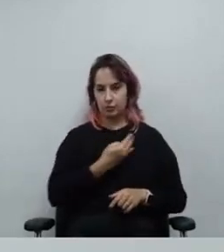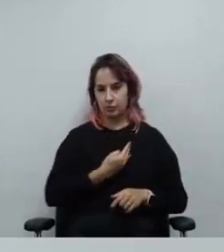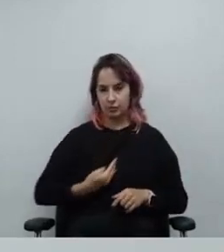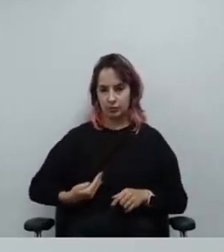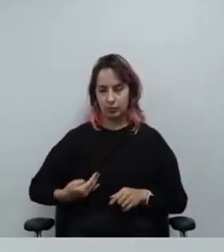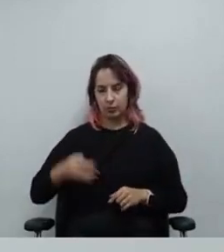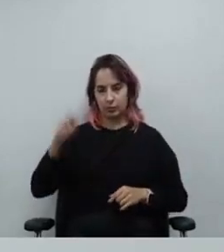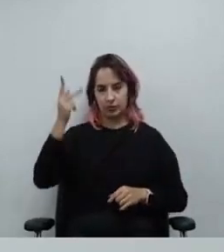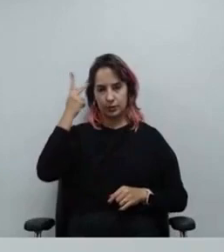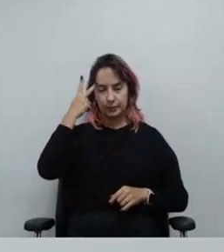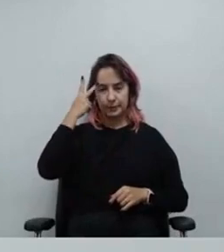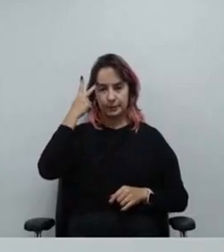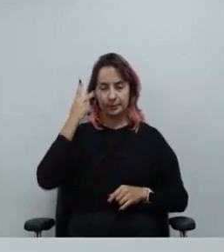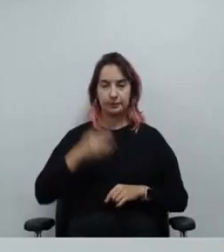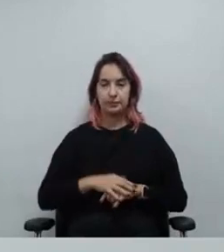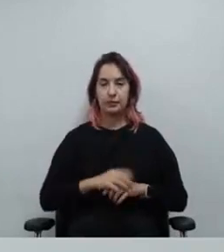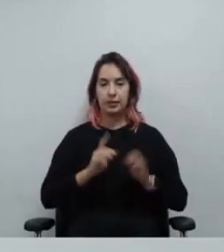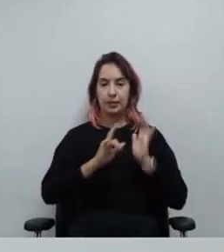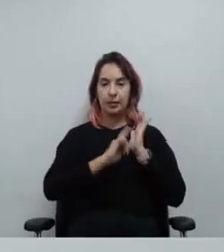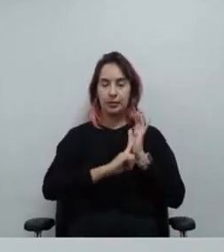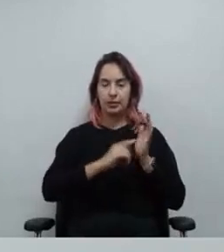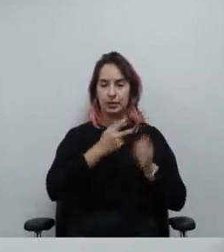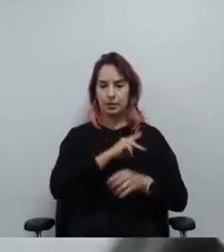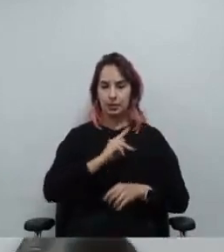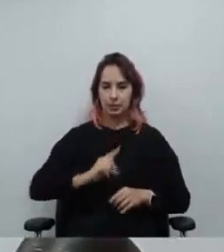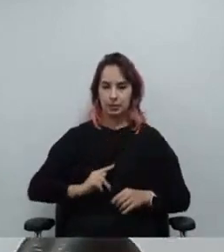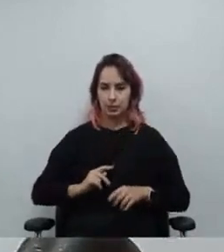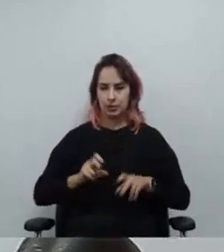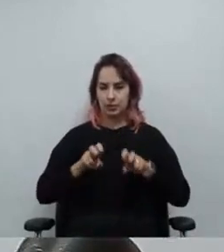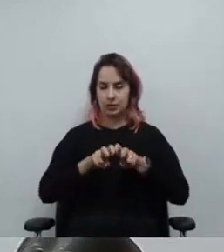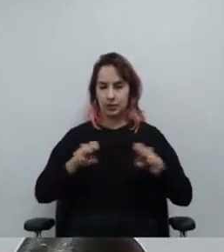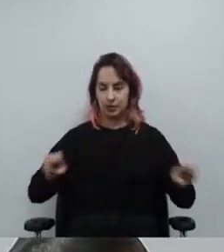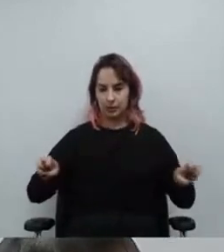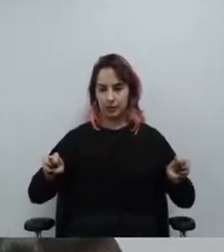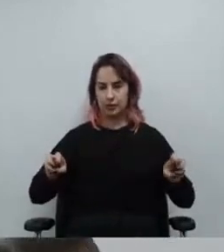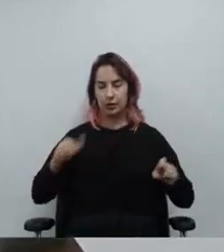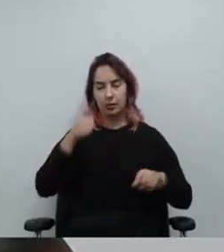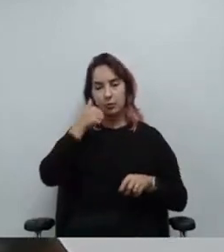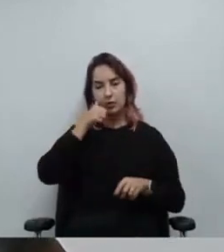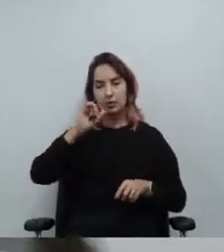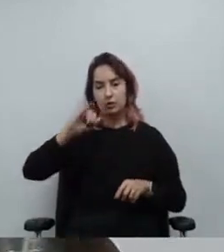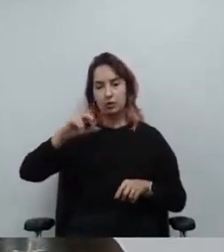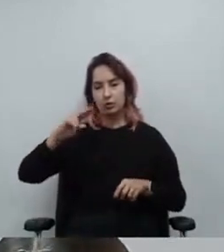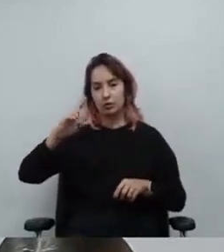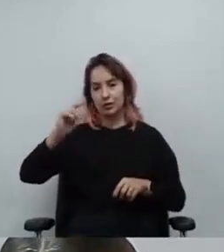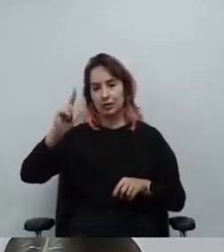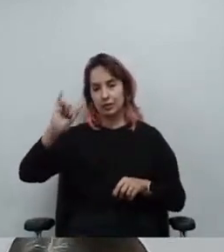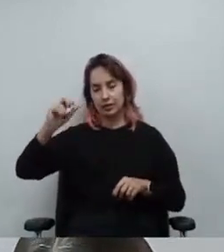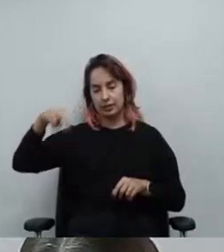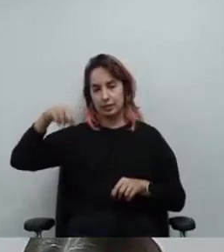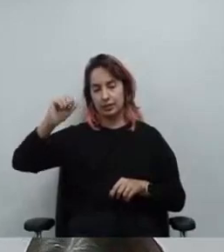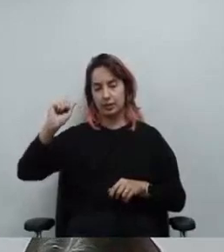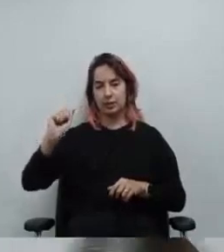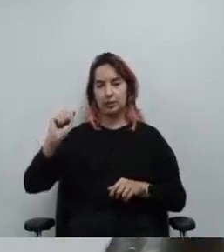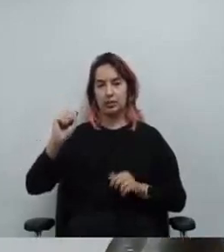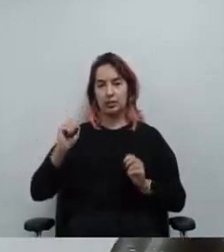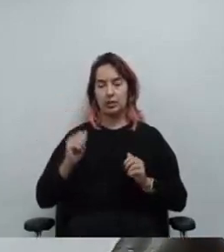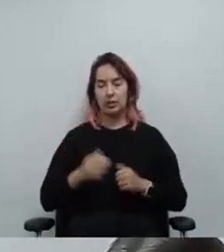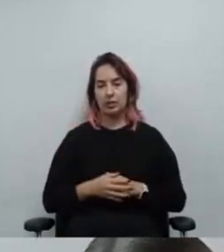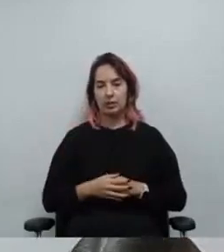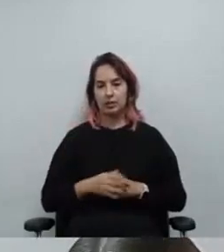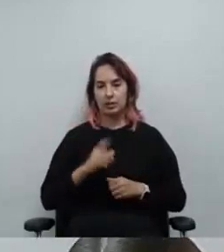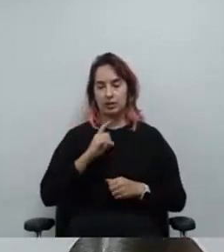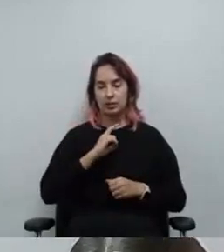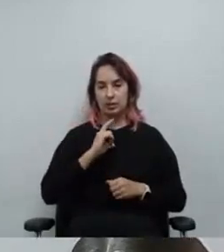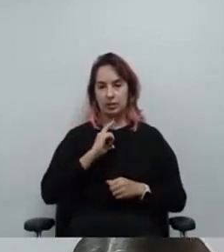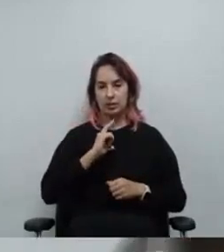do Estado de São Paulo, apresentada pela presidenta da banca examinadora, defensora pública Juliana Garcia Belloc. A atual versão